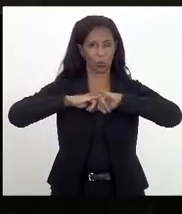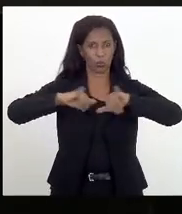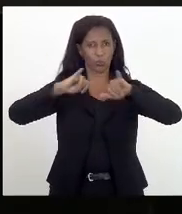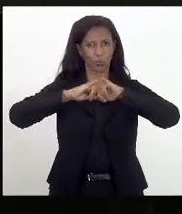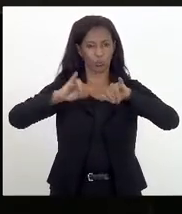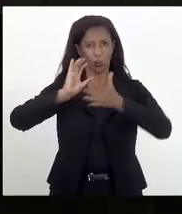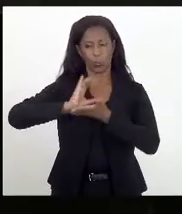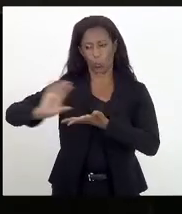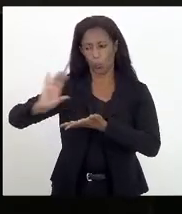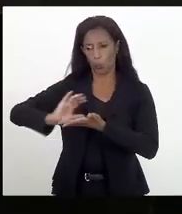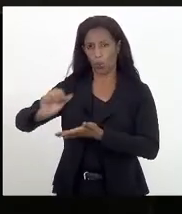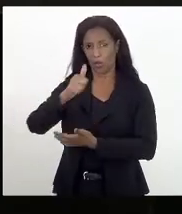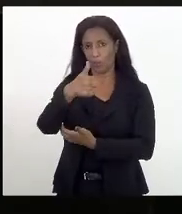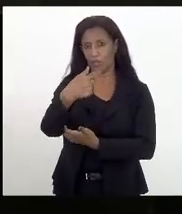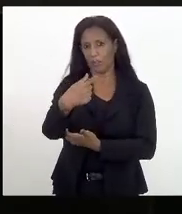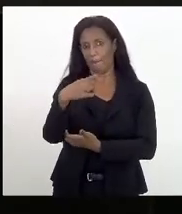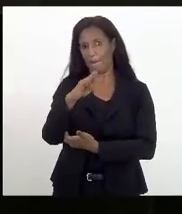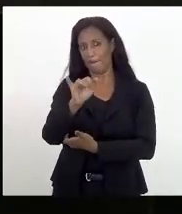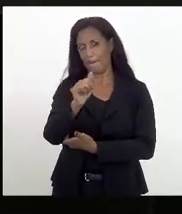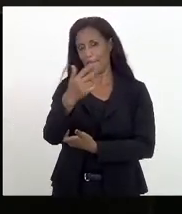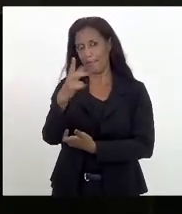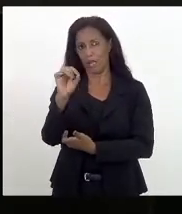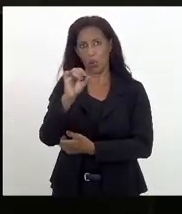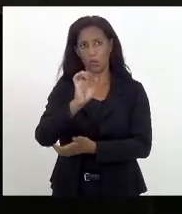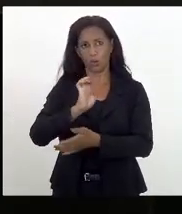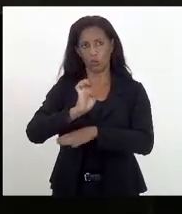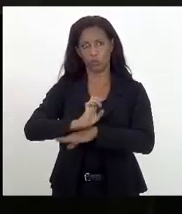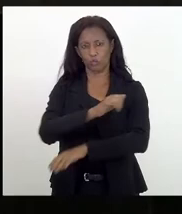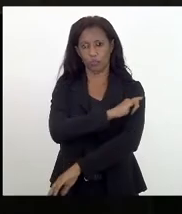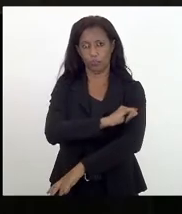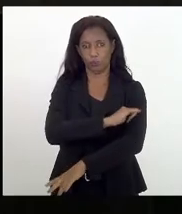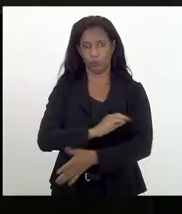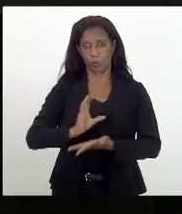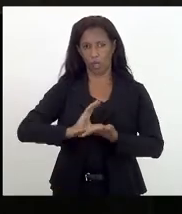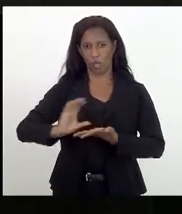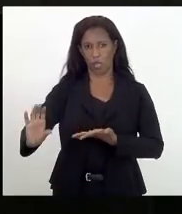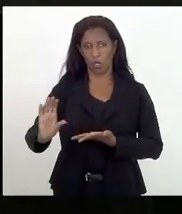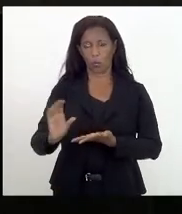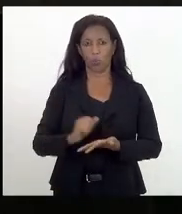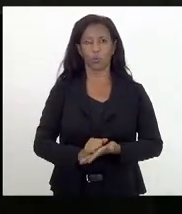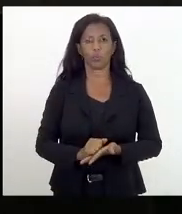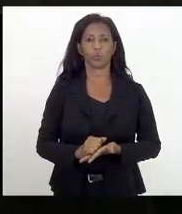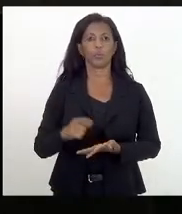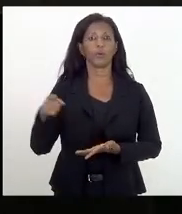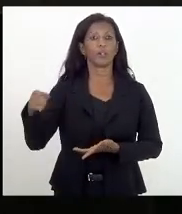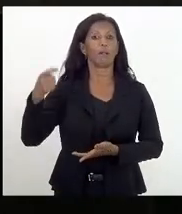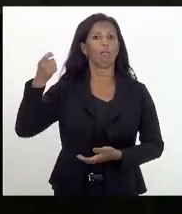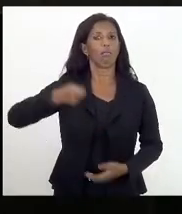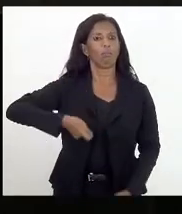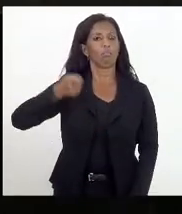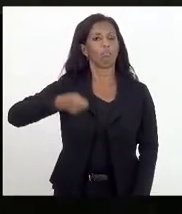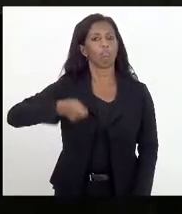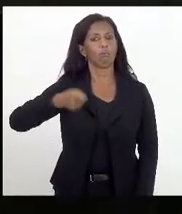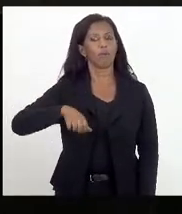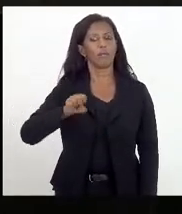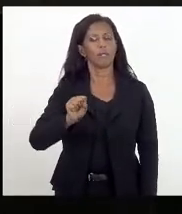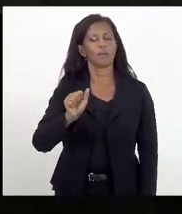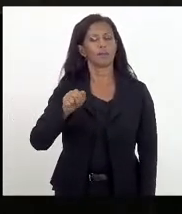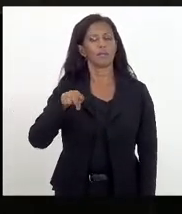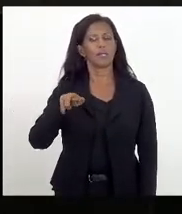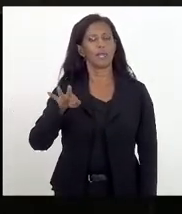no investimento de 17 bilhões de reais no estado do Rio de Janeiro recurso do orçamento e a leilão em um leilão do saneamento